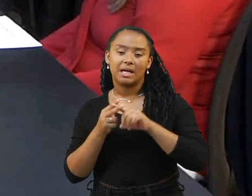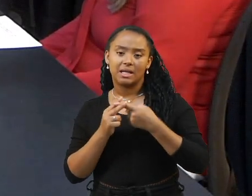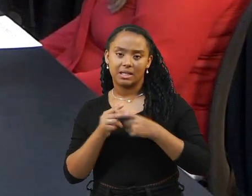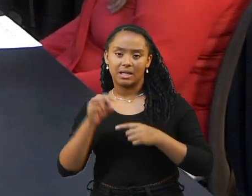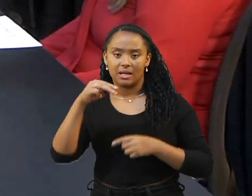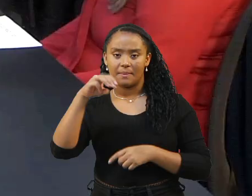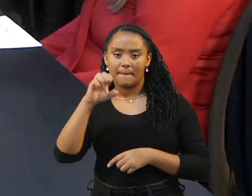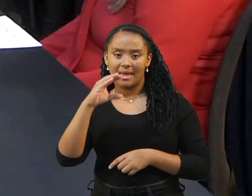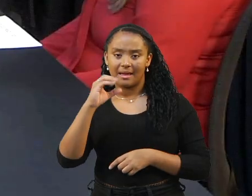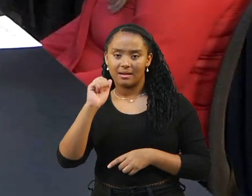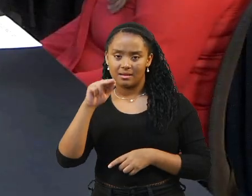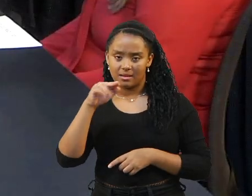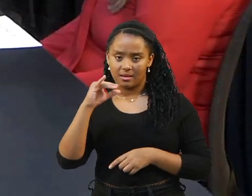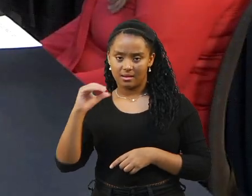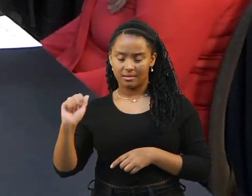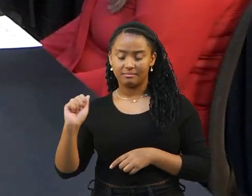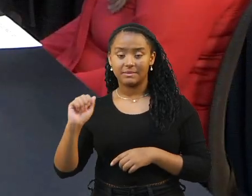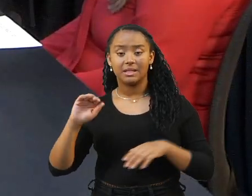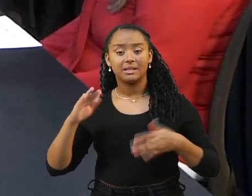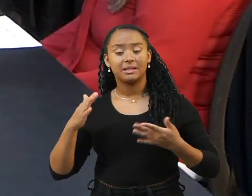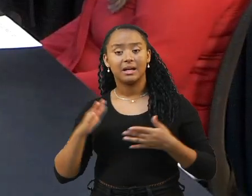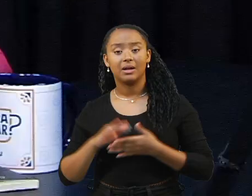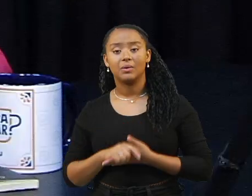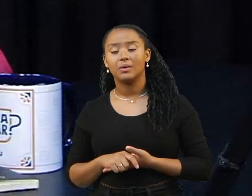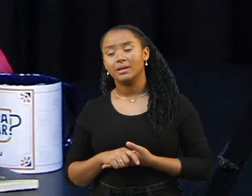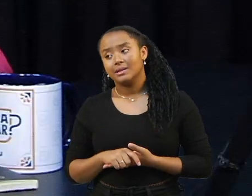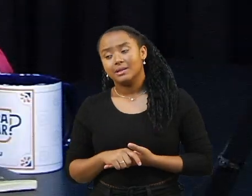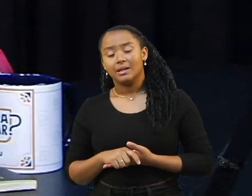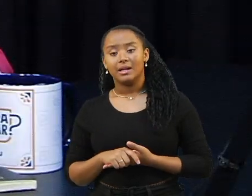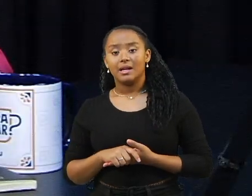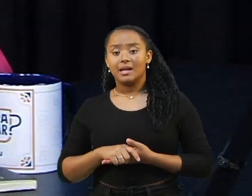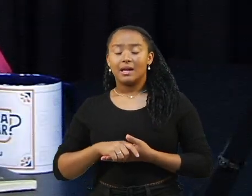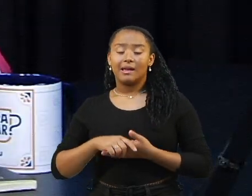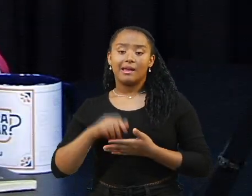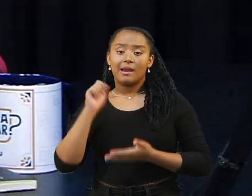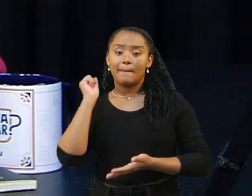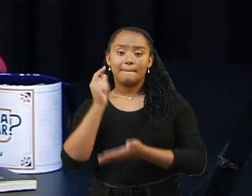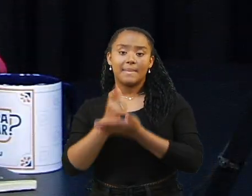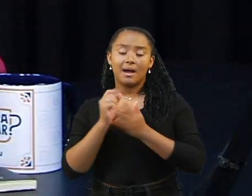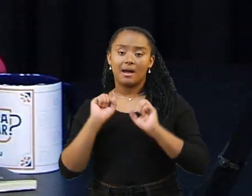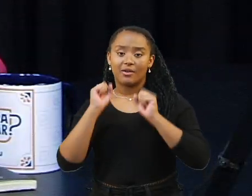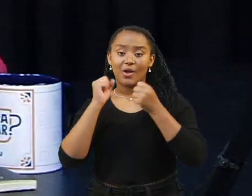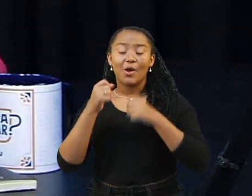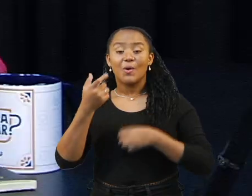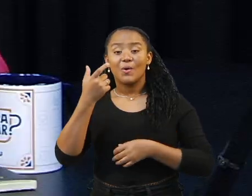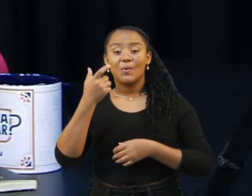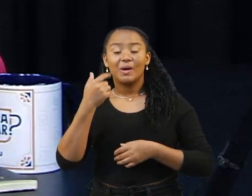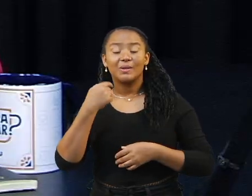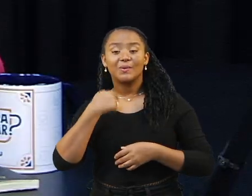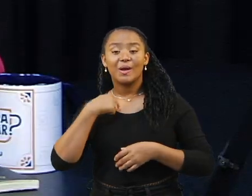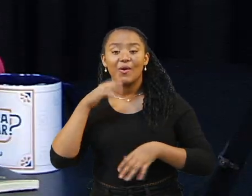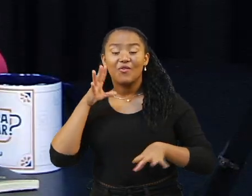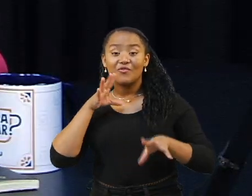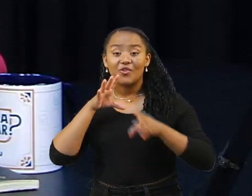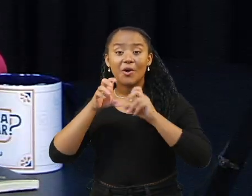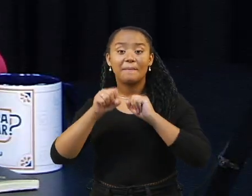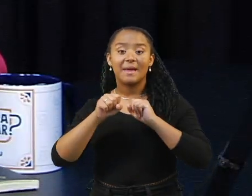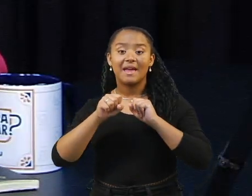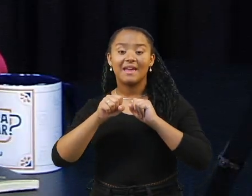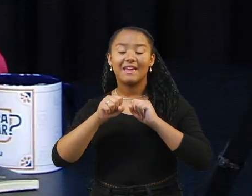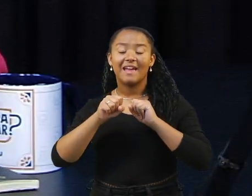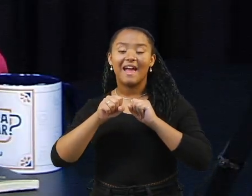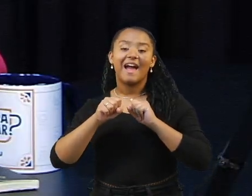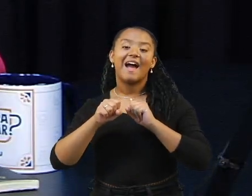especial. Então, era bem distante, e lá era pago. Quando a gente formou, aí federalizou